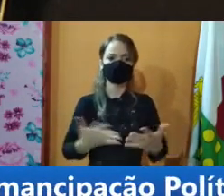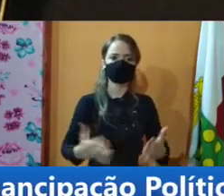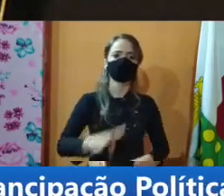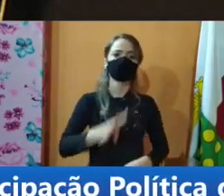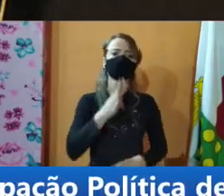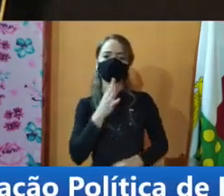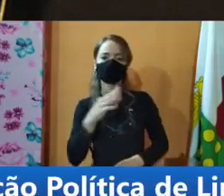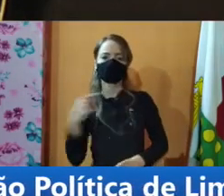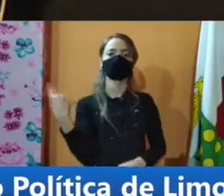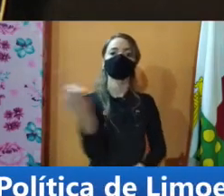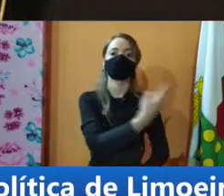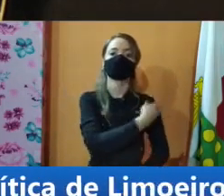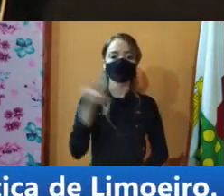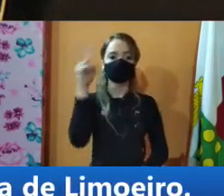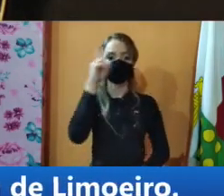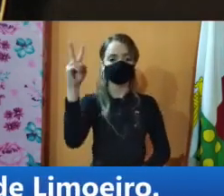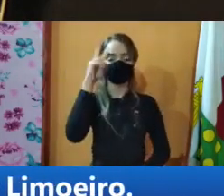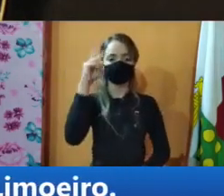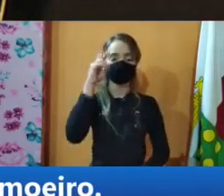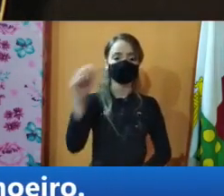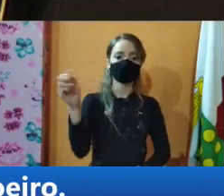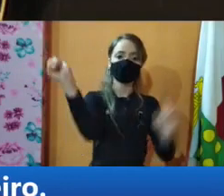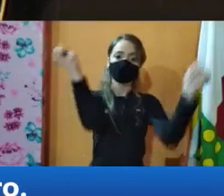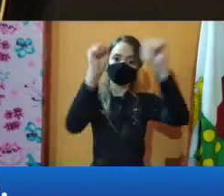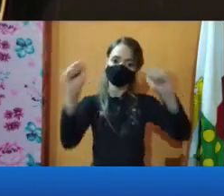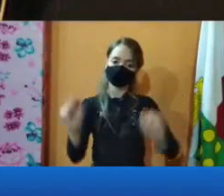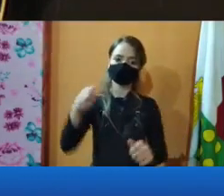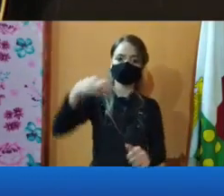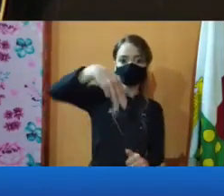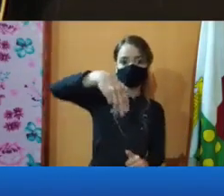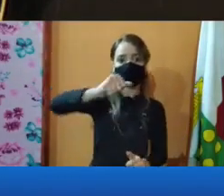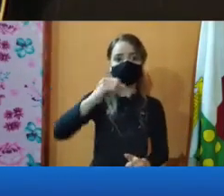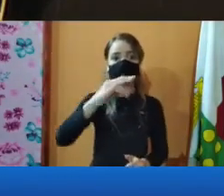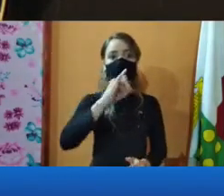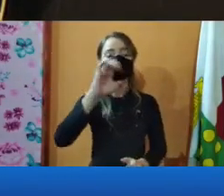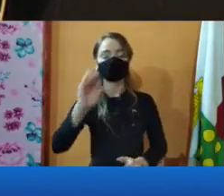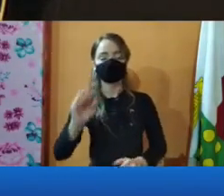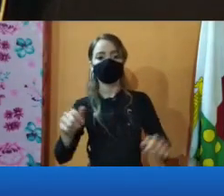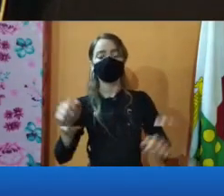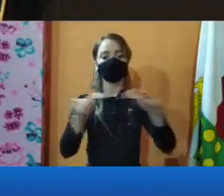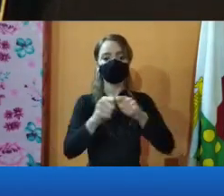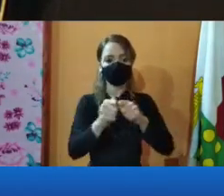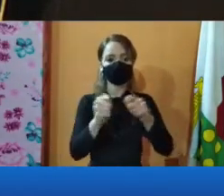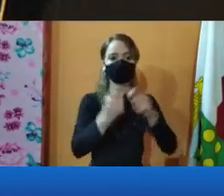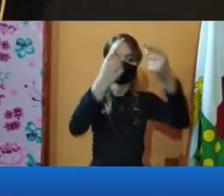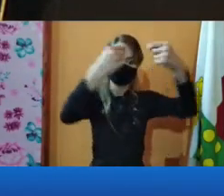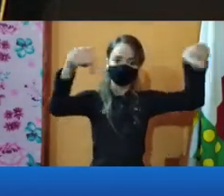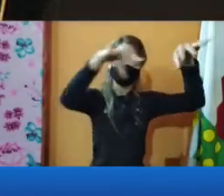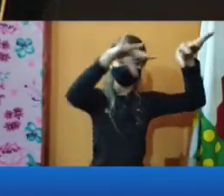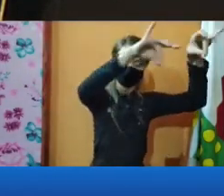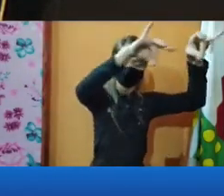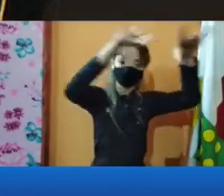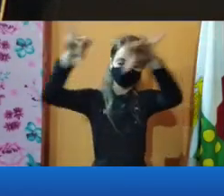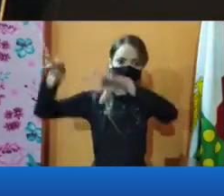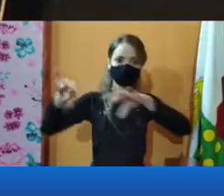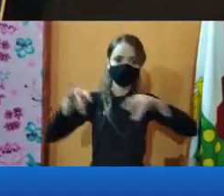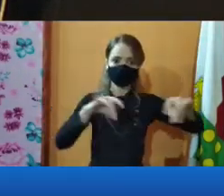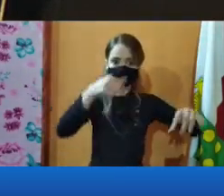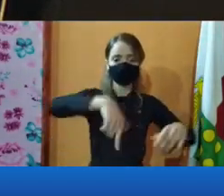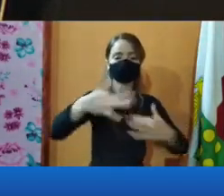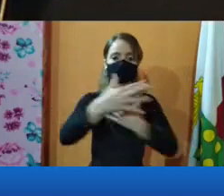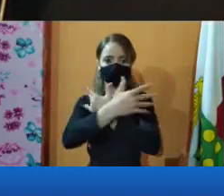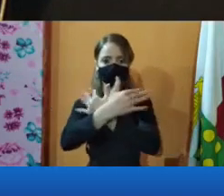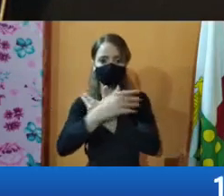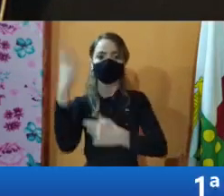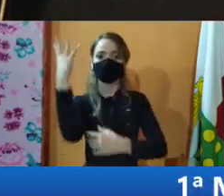nossa história. O cordelista limoeirense Maciel França produziu um cordel para homenagear a nossa cidade e contando com muito brilho